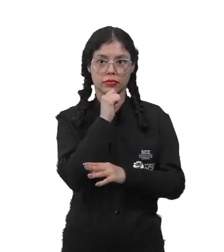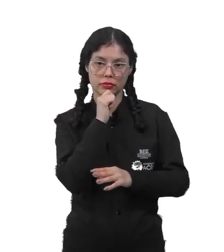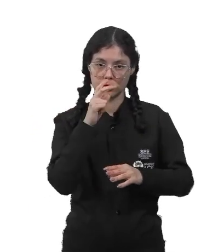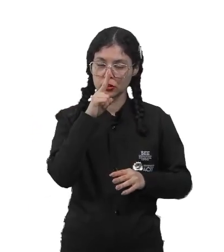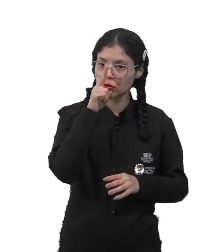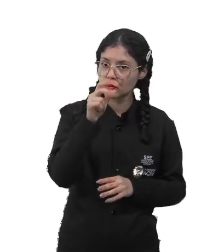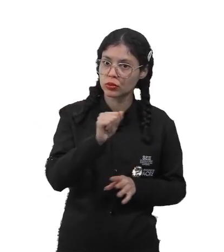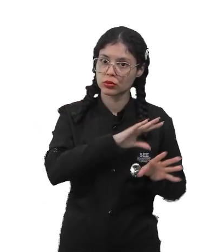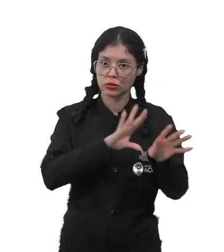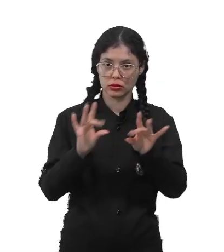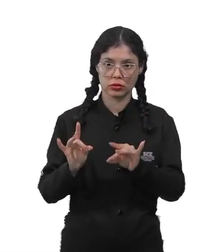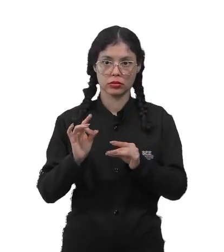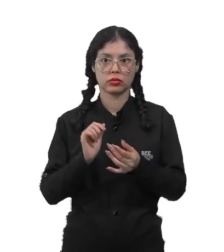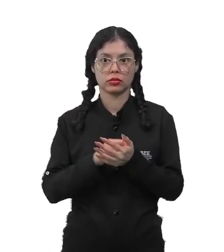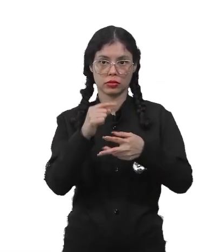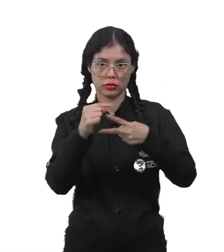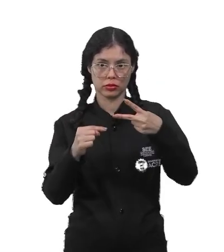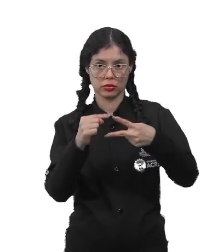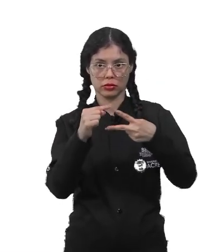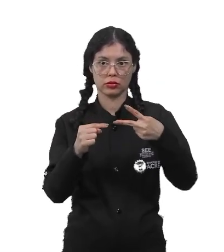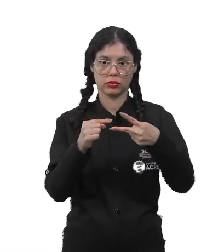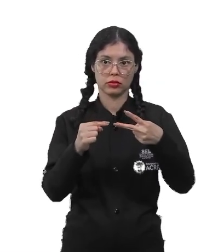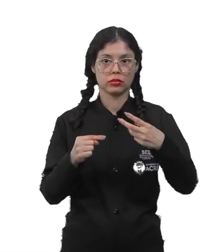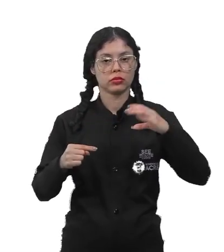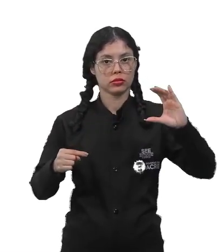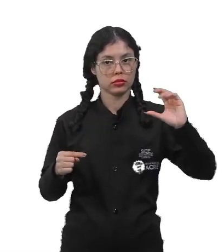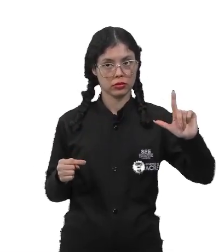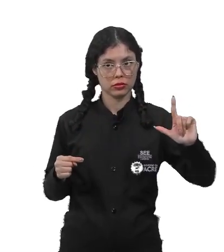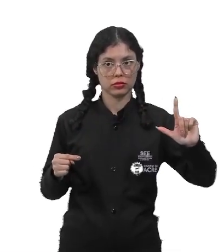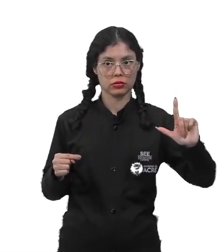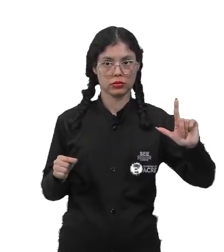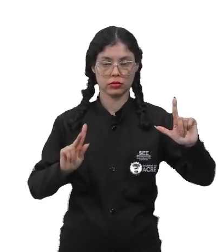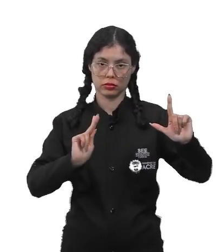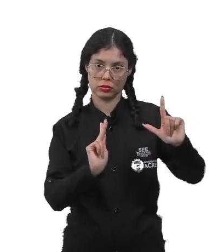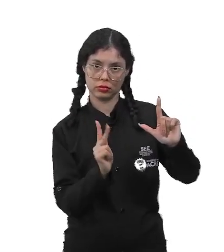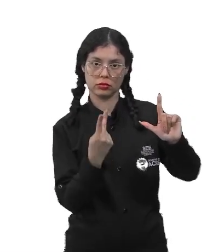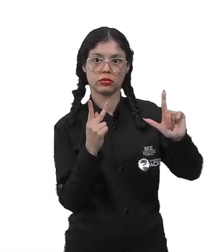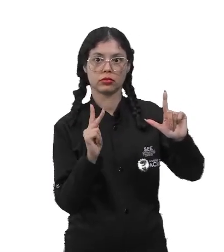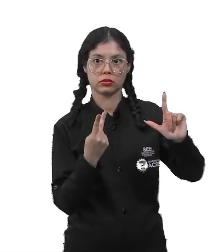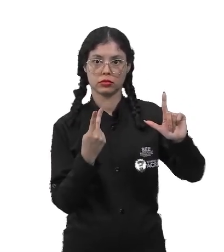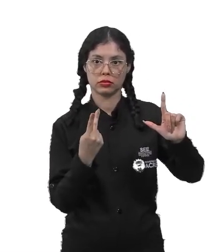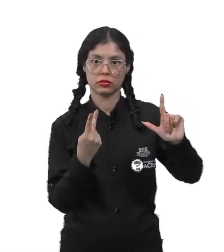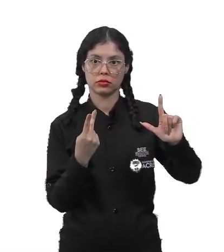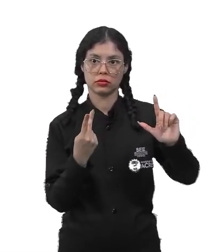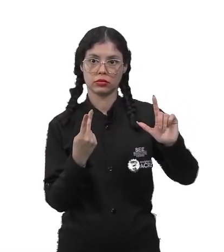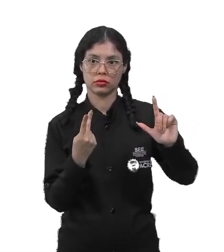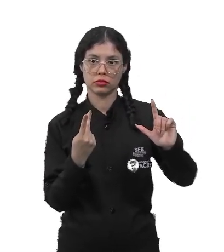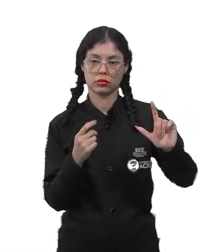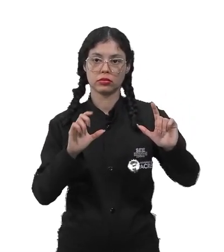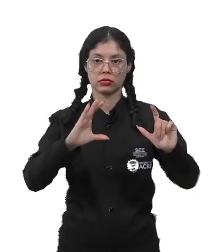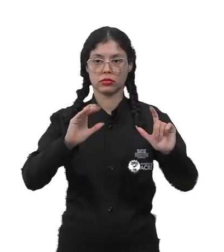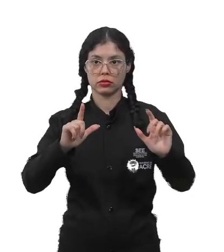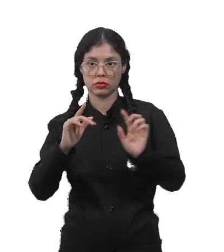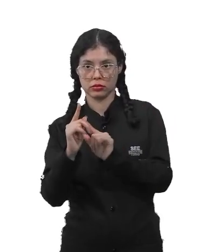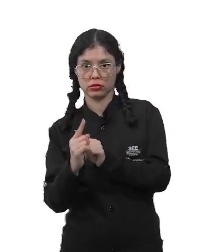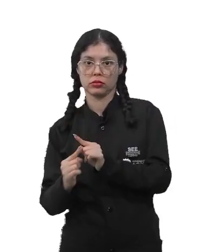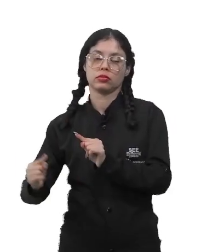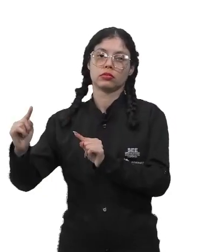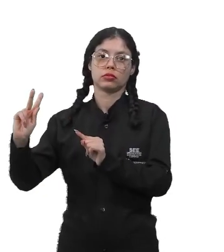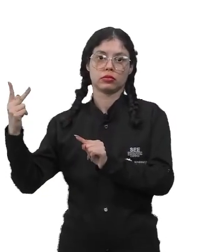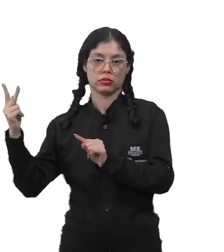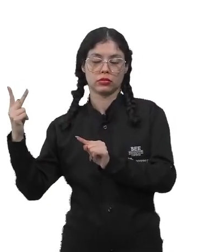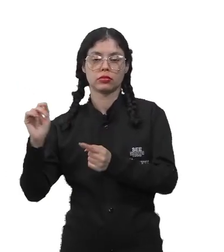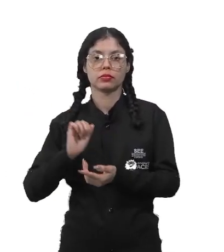de polo. Esse cloro, ele vai estar ligado com outro hidrogênio. Esse cloro aqui, ó, vai estar ligado com